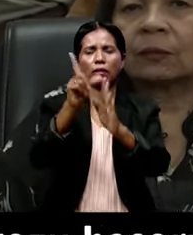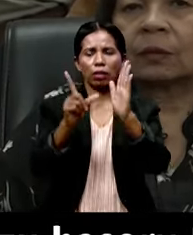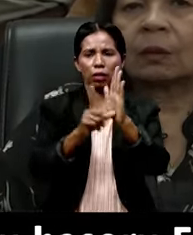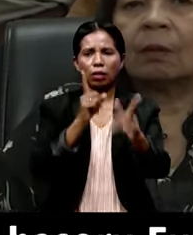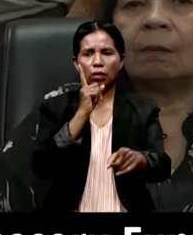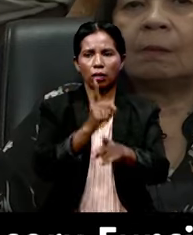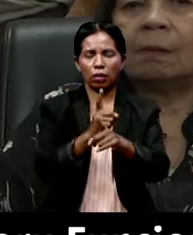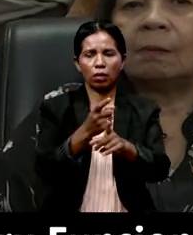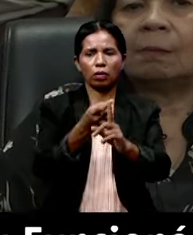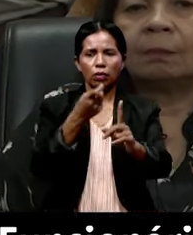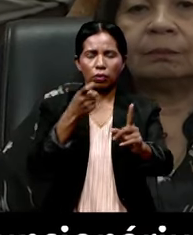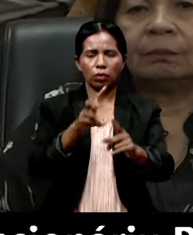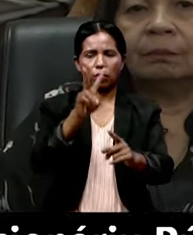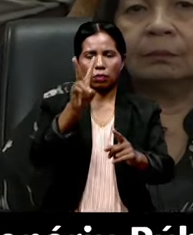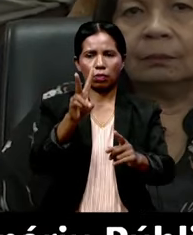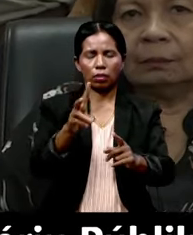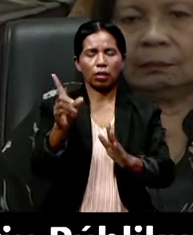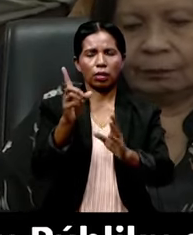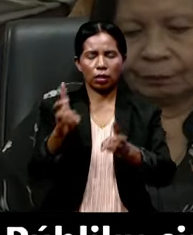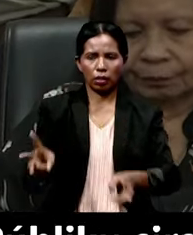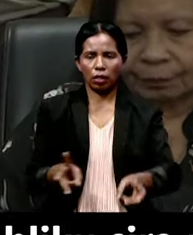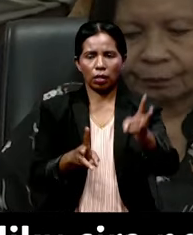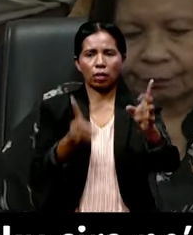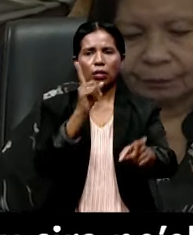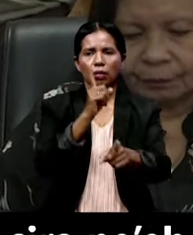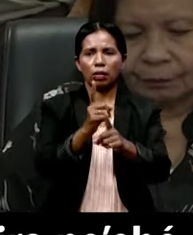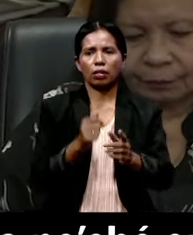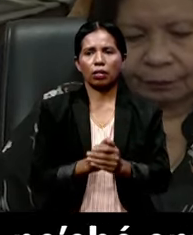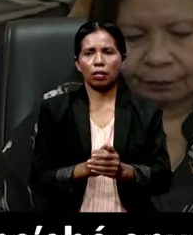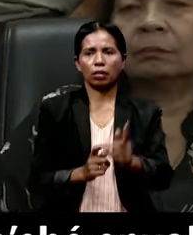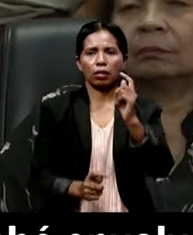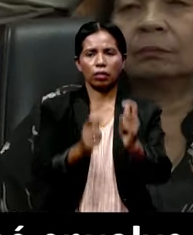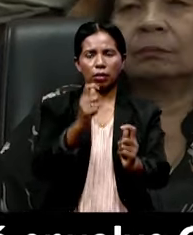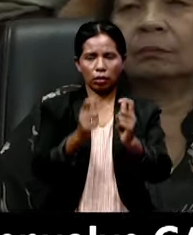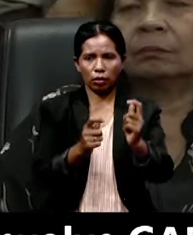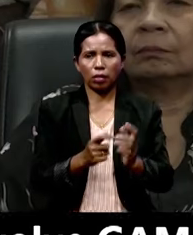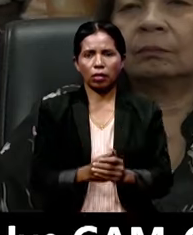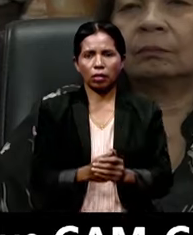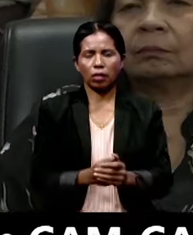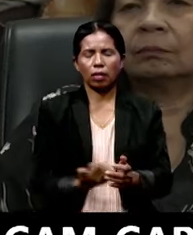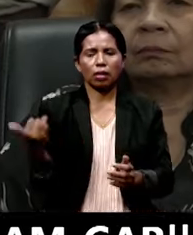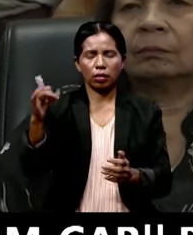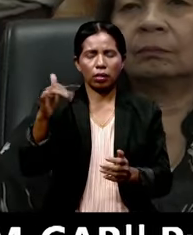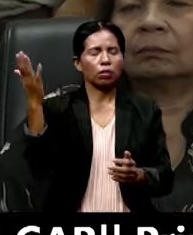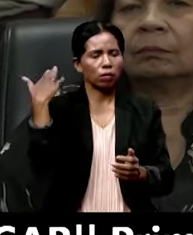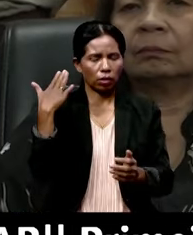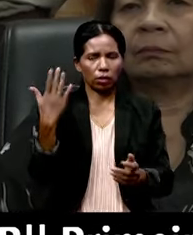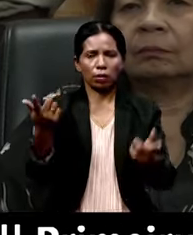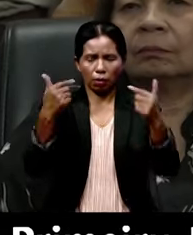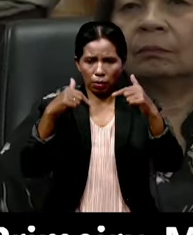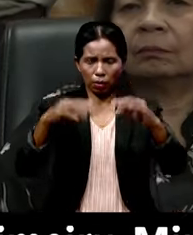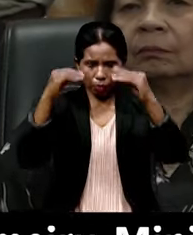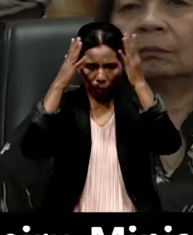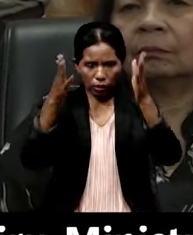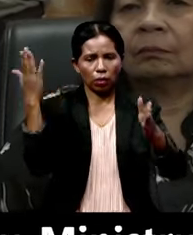ou se parte ruane hotu dala los, ou lia los, nem mais tribunal, dala mais tribunal. E se a cara que mais obriga a rocirnia